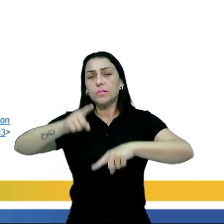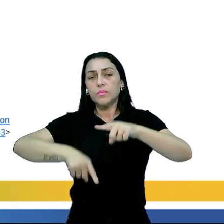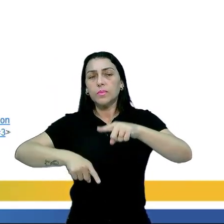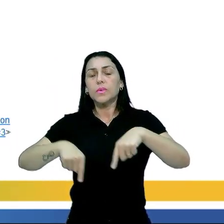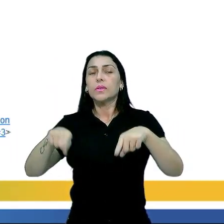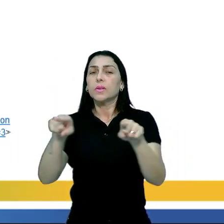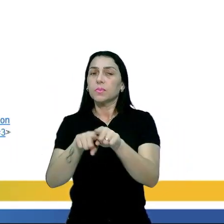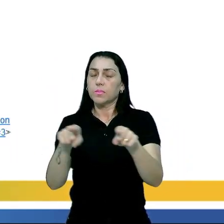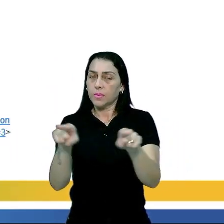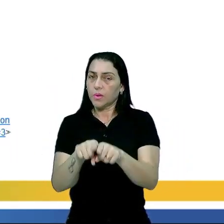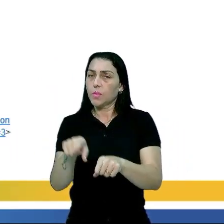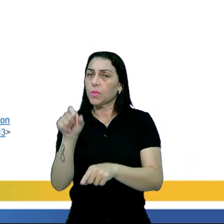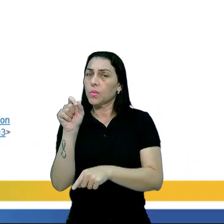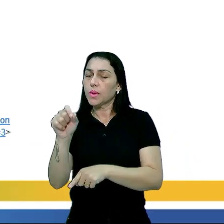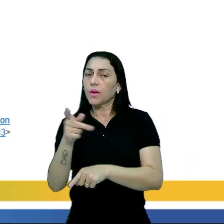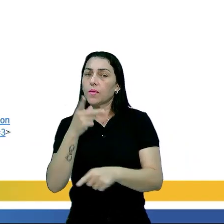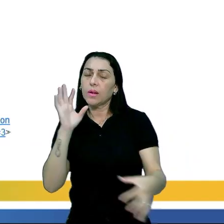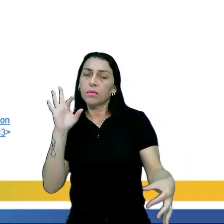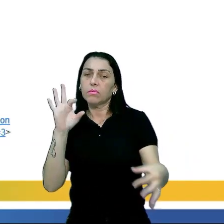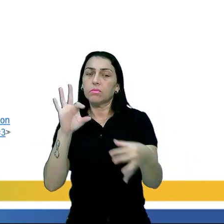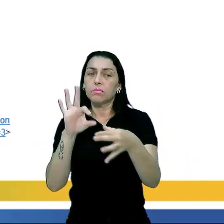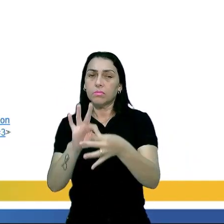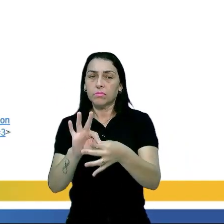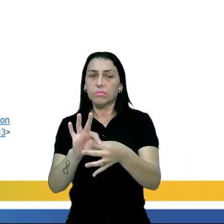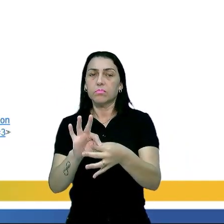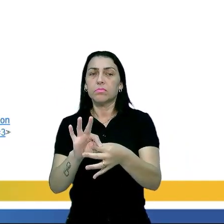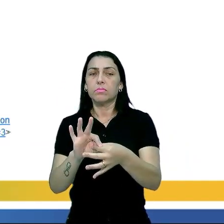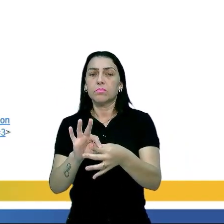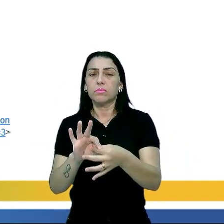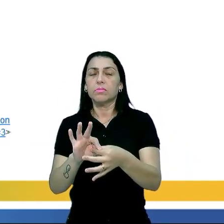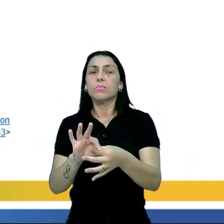que está justamente conectada